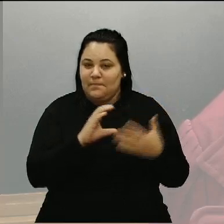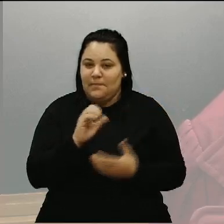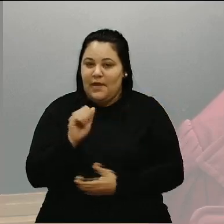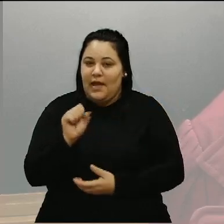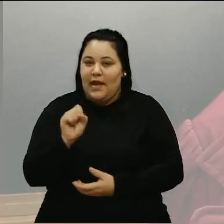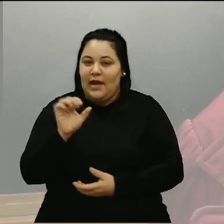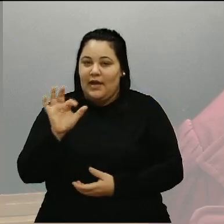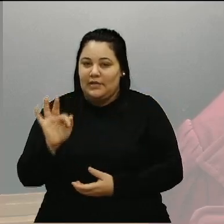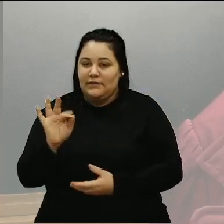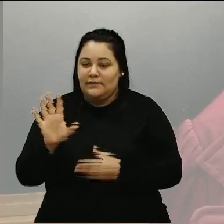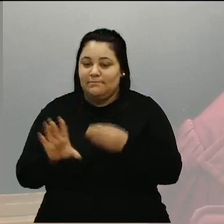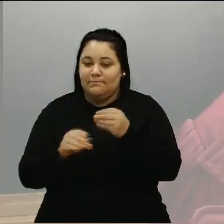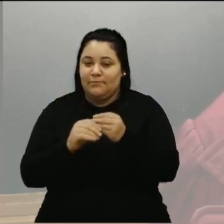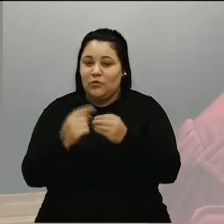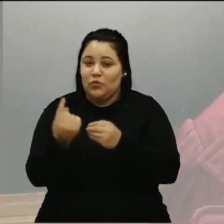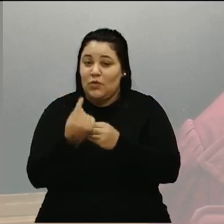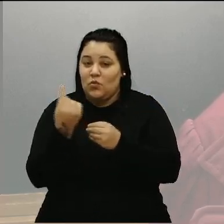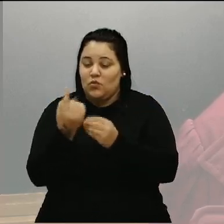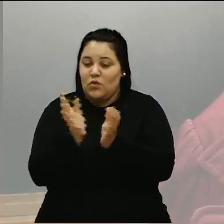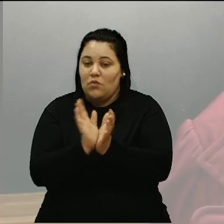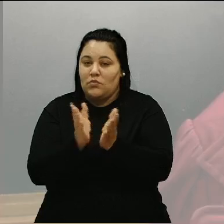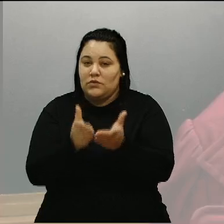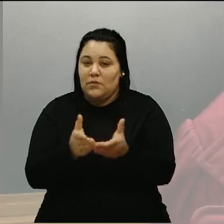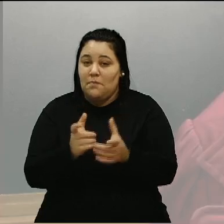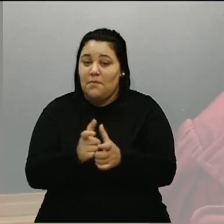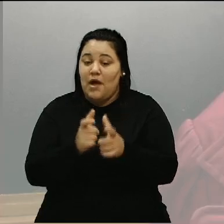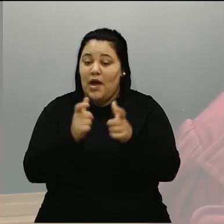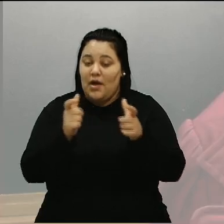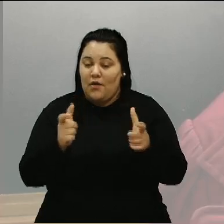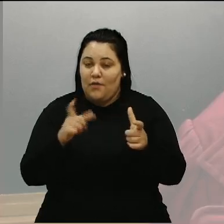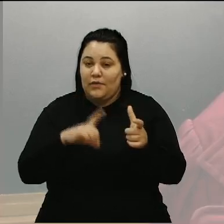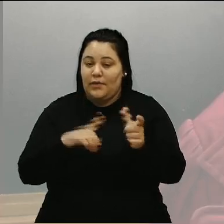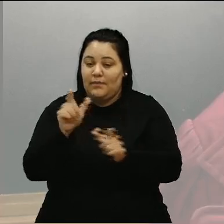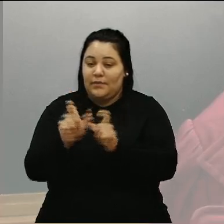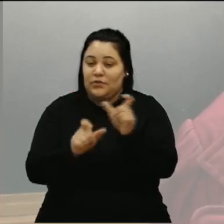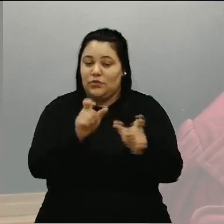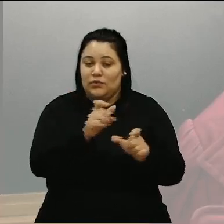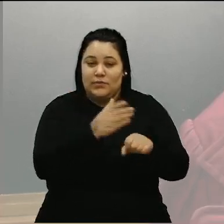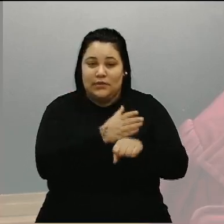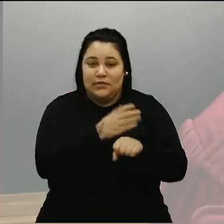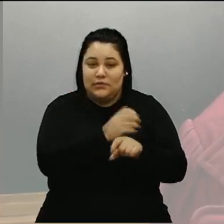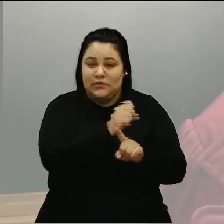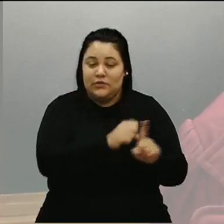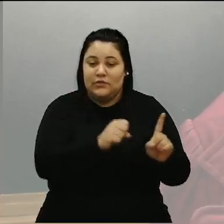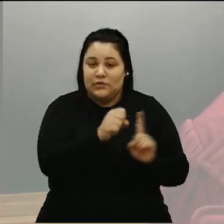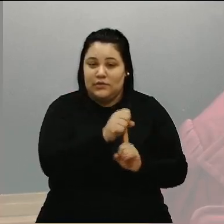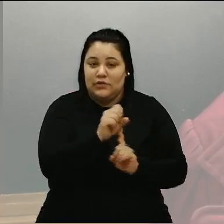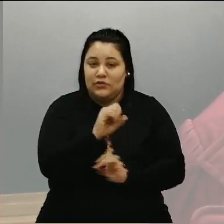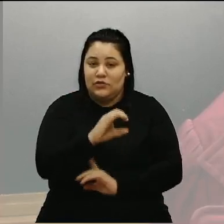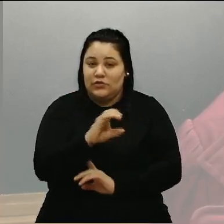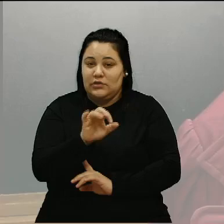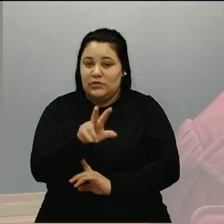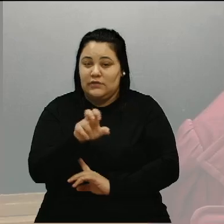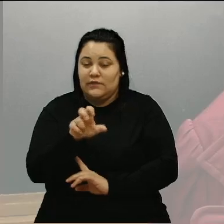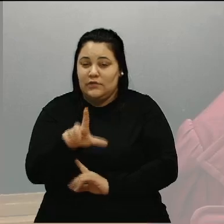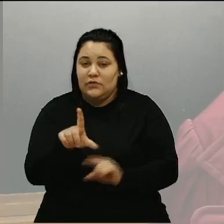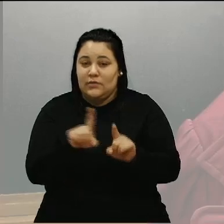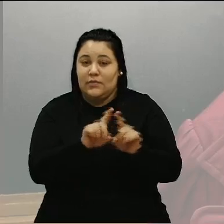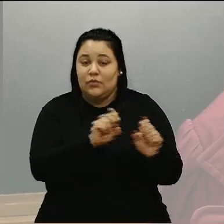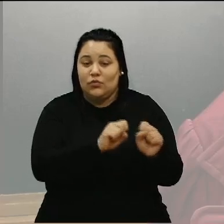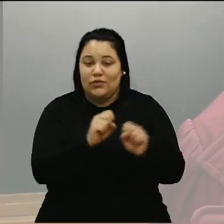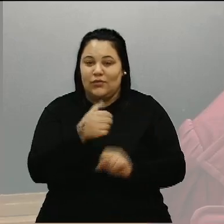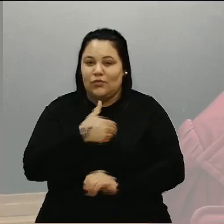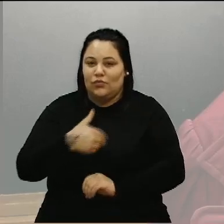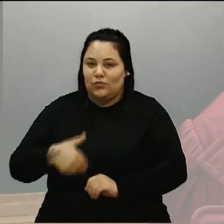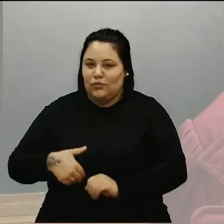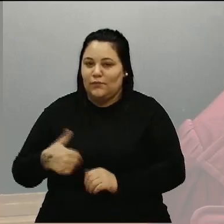única comissão mais ampla, integrando membros da sociedade civil e do poder público, o que assegurará